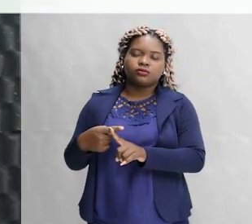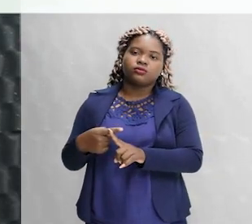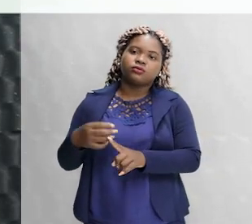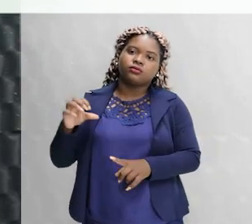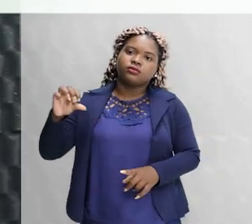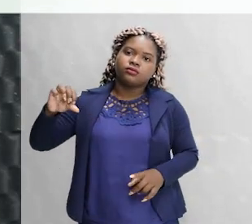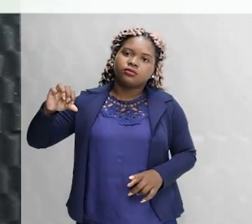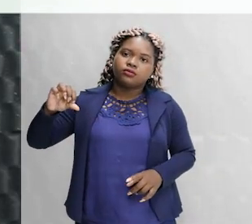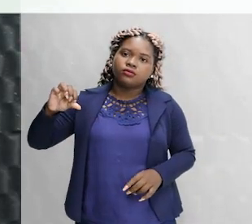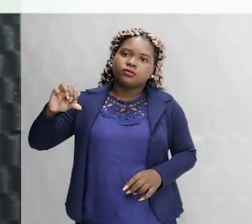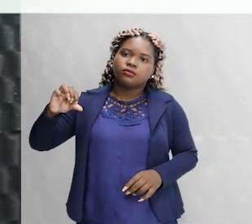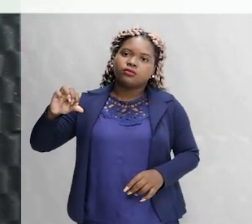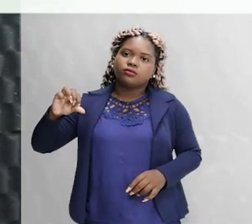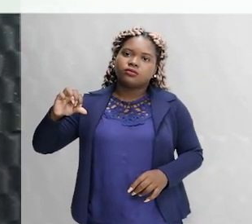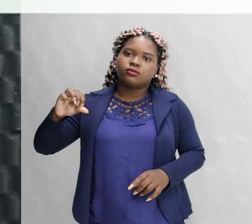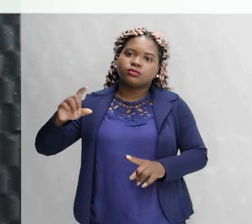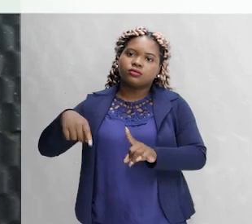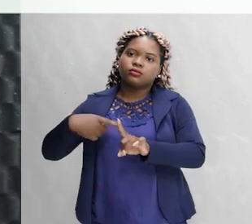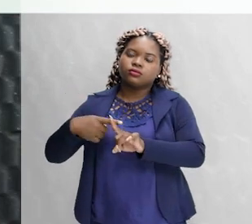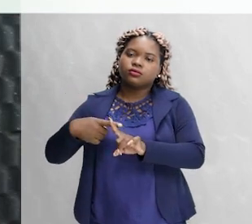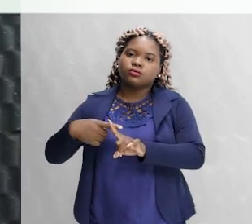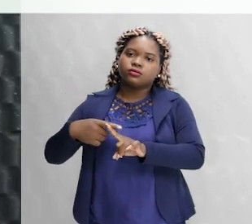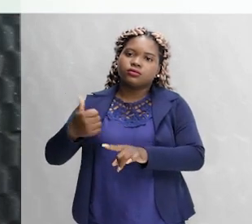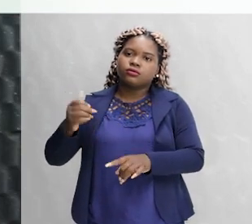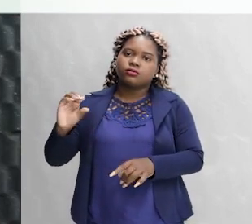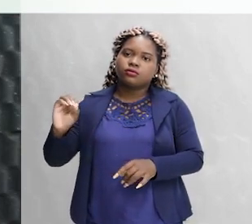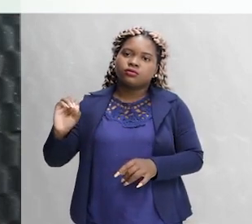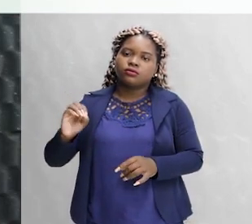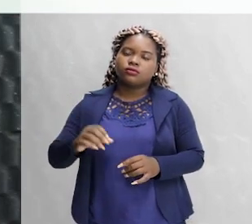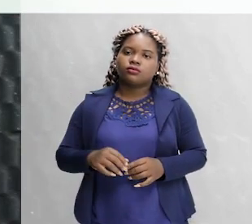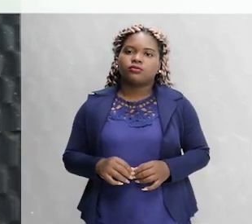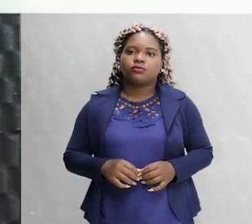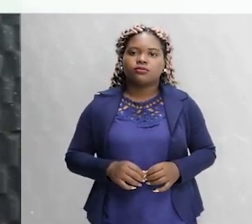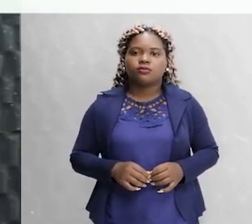mais 9, mais 10.